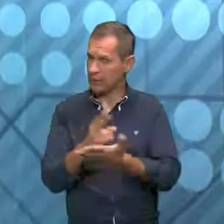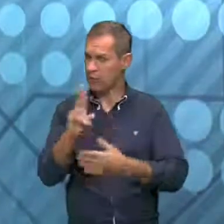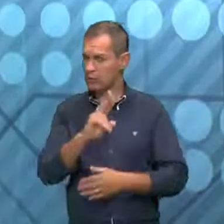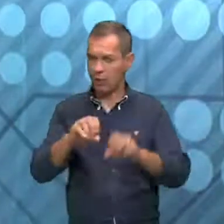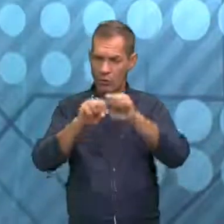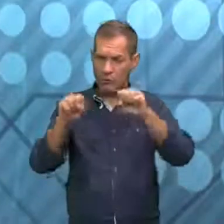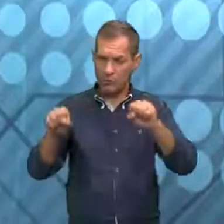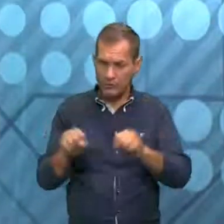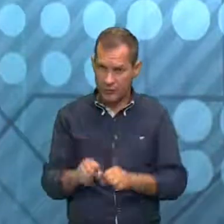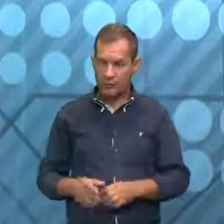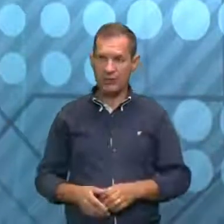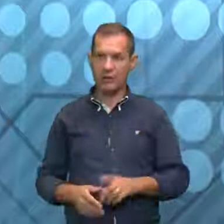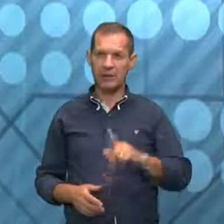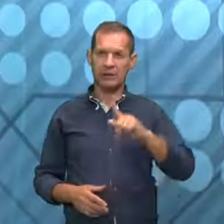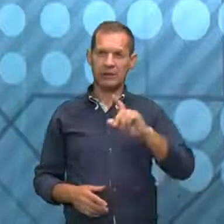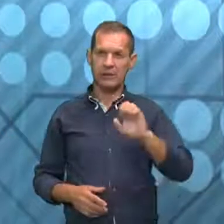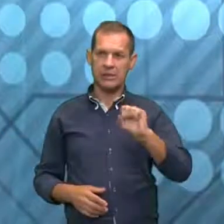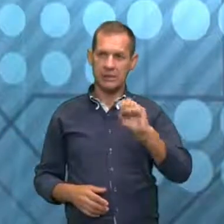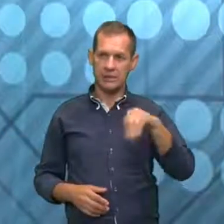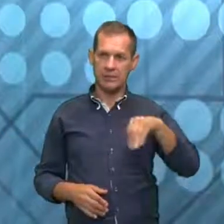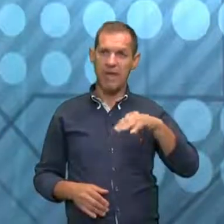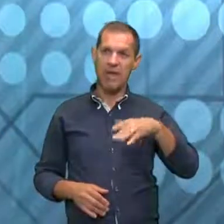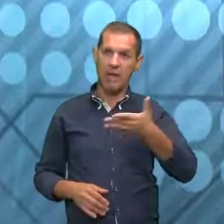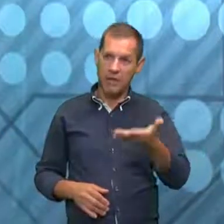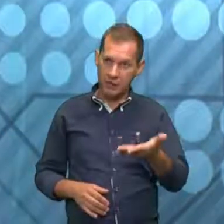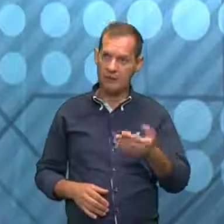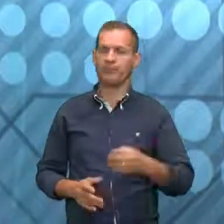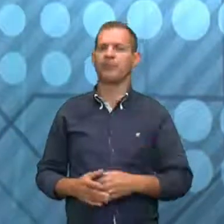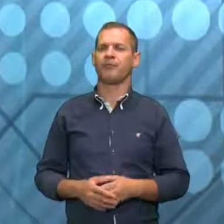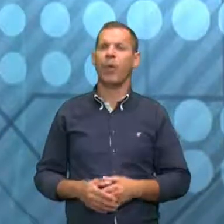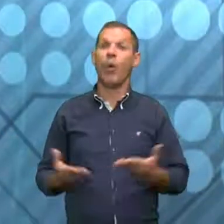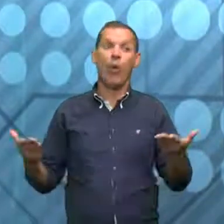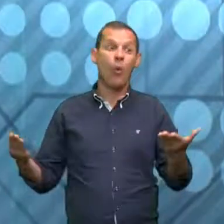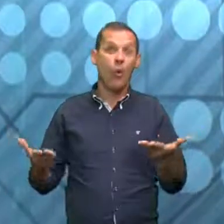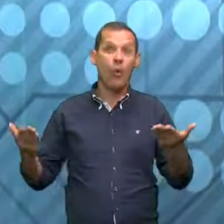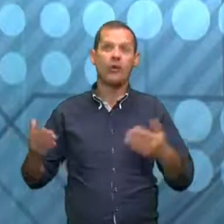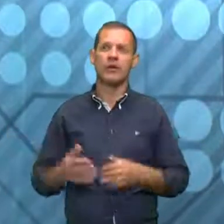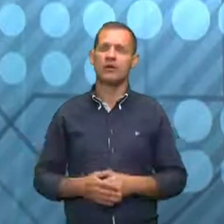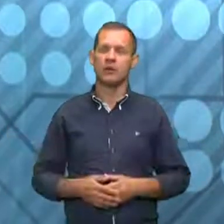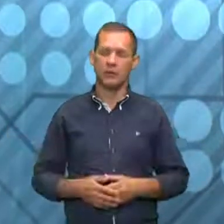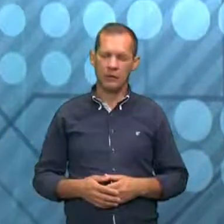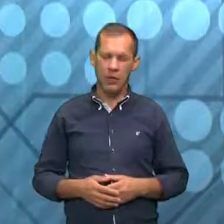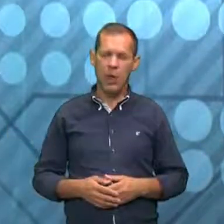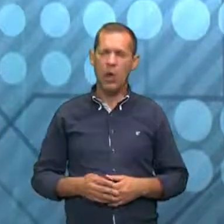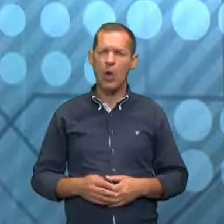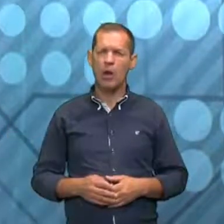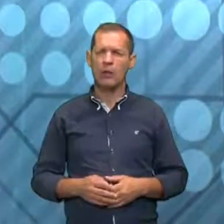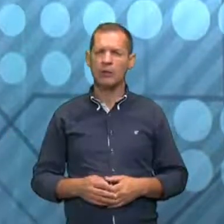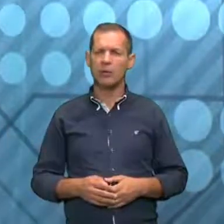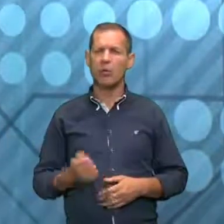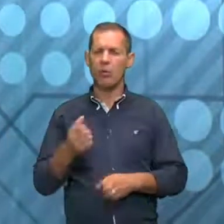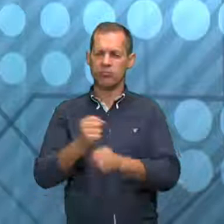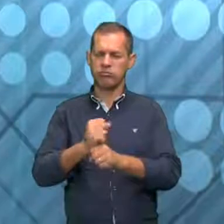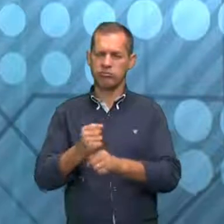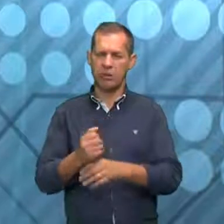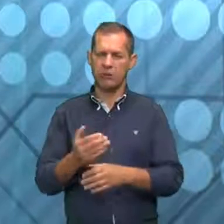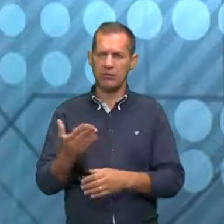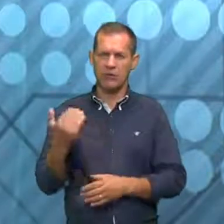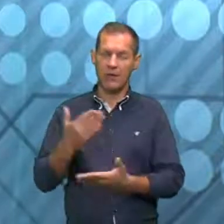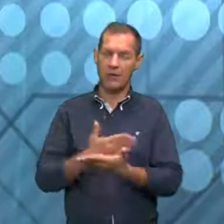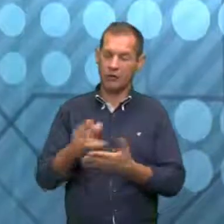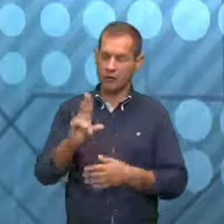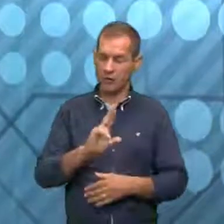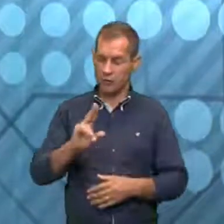utilizando o sistema GSM. Então, atualmente, poucos anos atrás, começou a